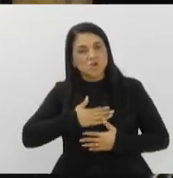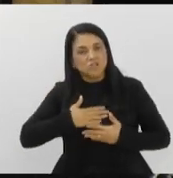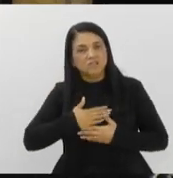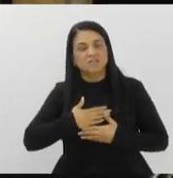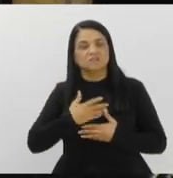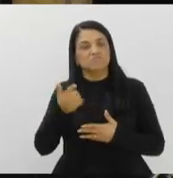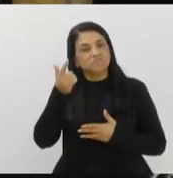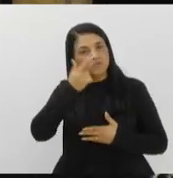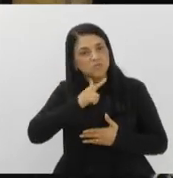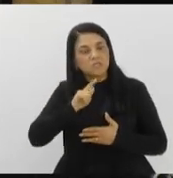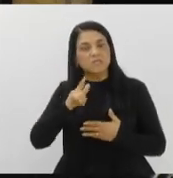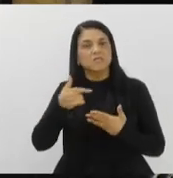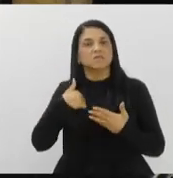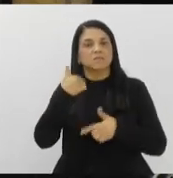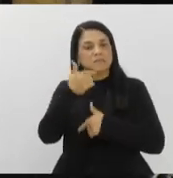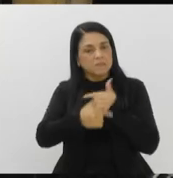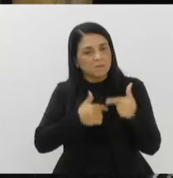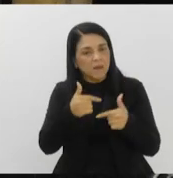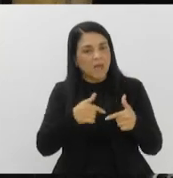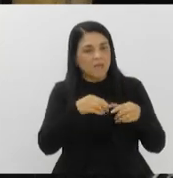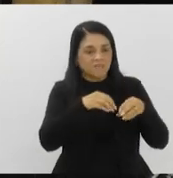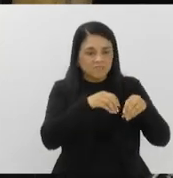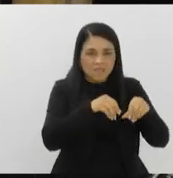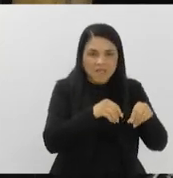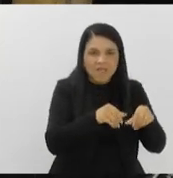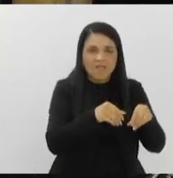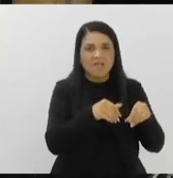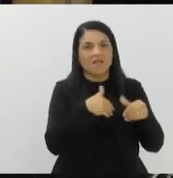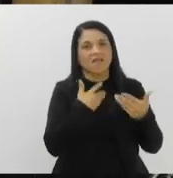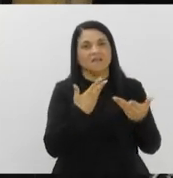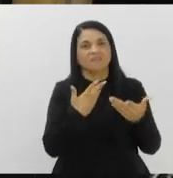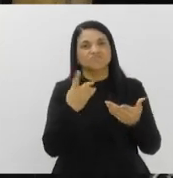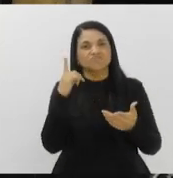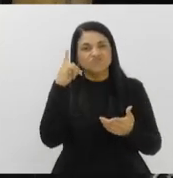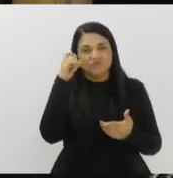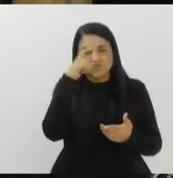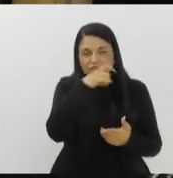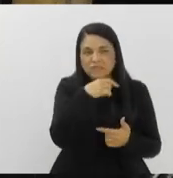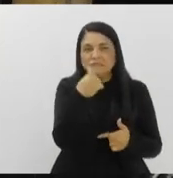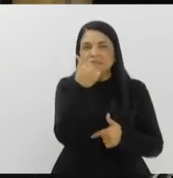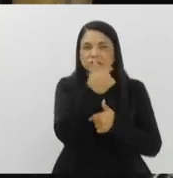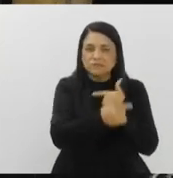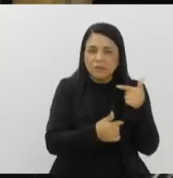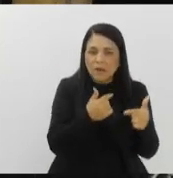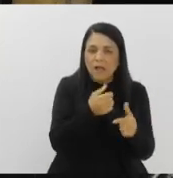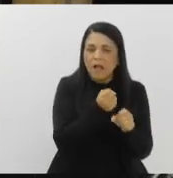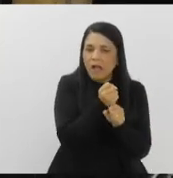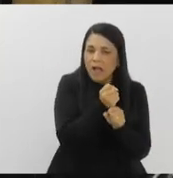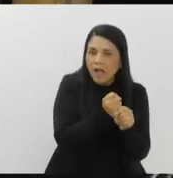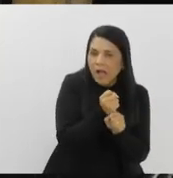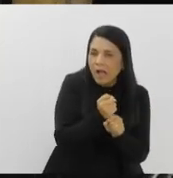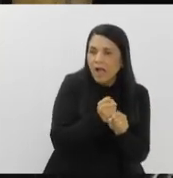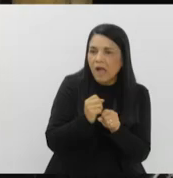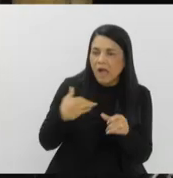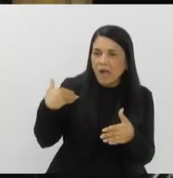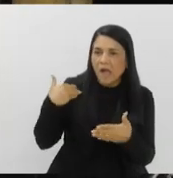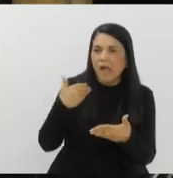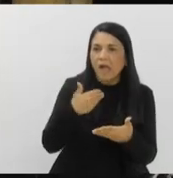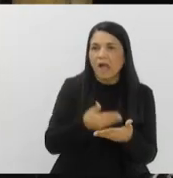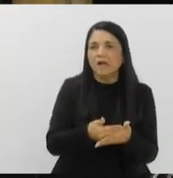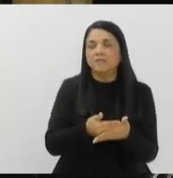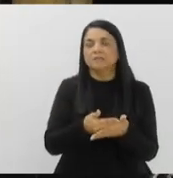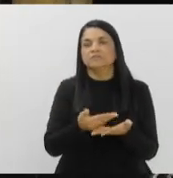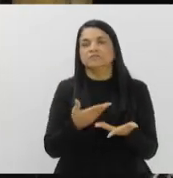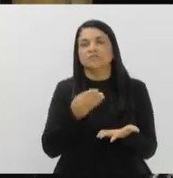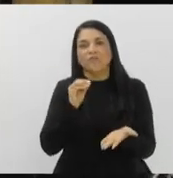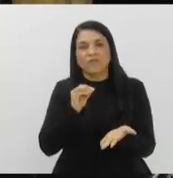trabalhar nas nossas terras, que a gente tem, é muito difícil para a gente estar trabalhando esses anos todos com o nosso próprio recurso, né?